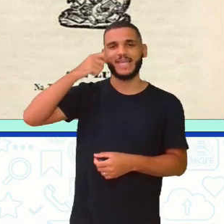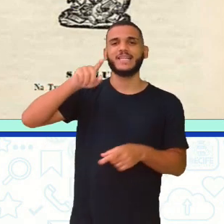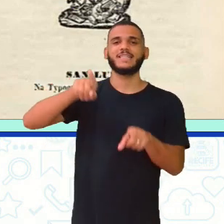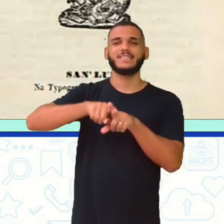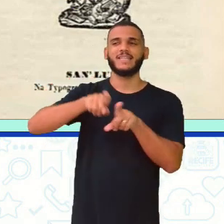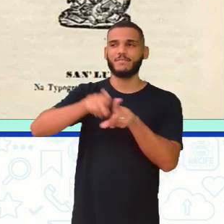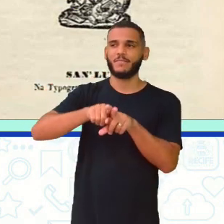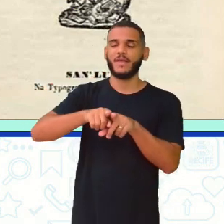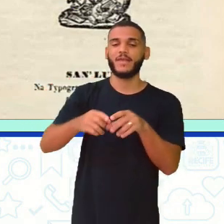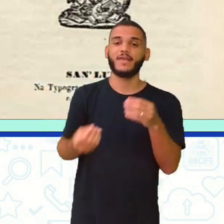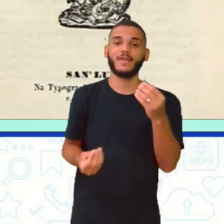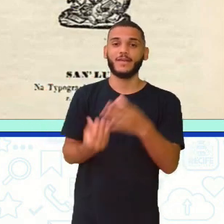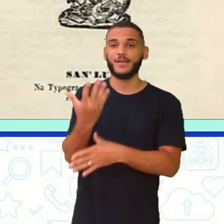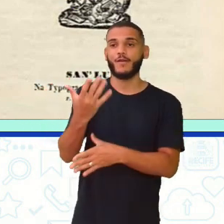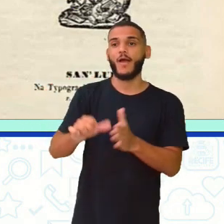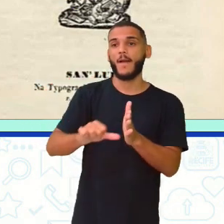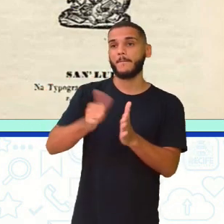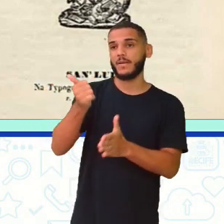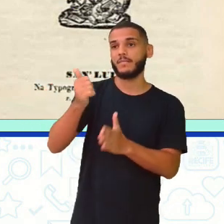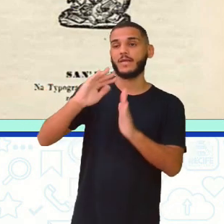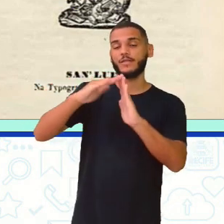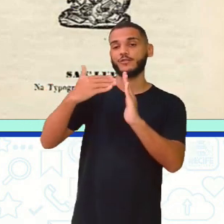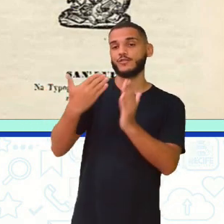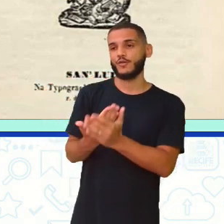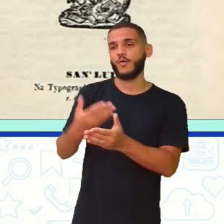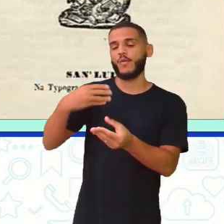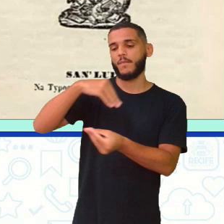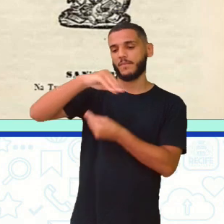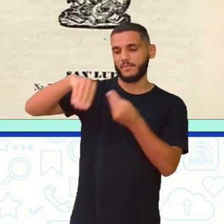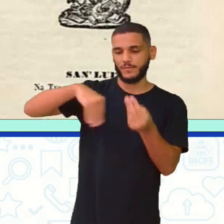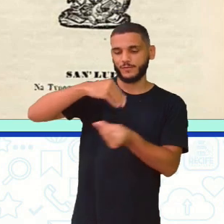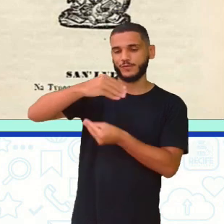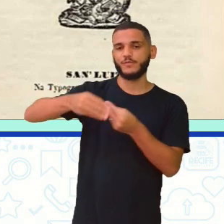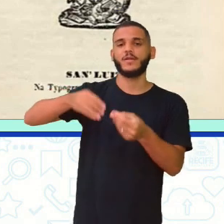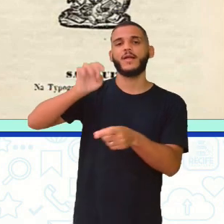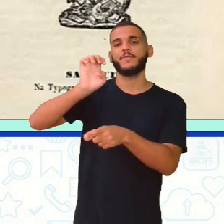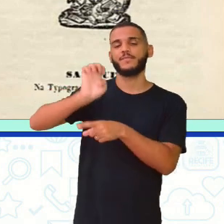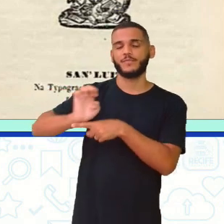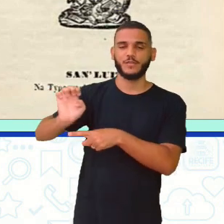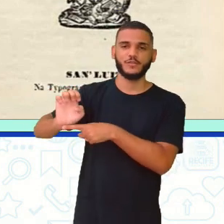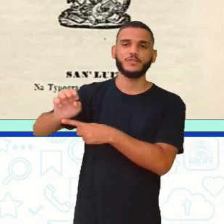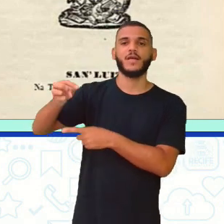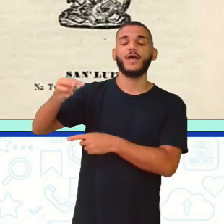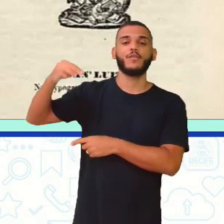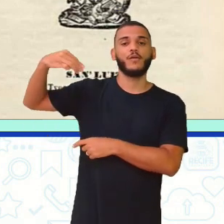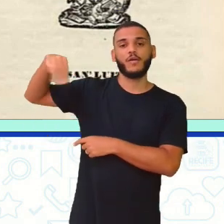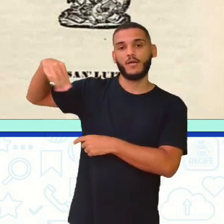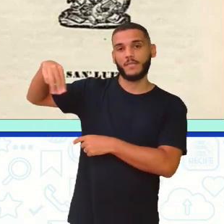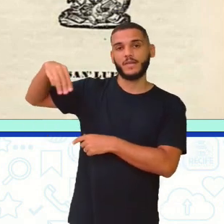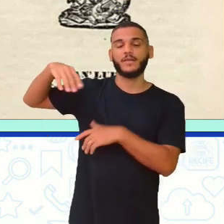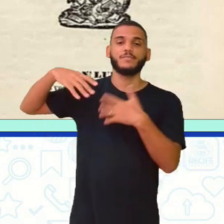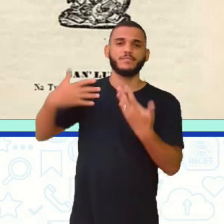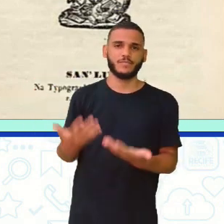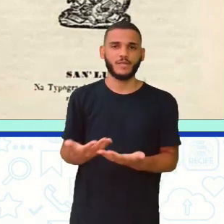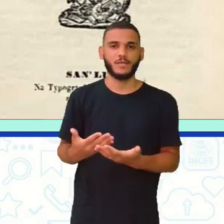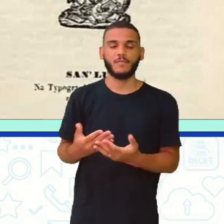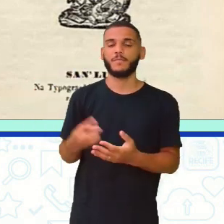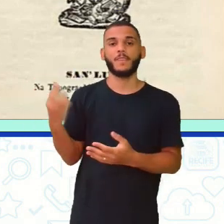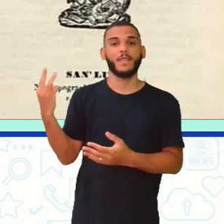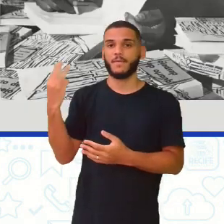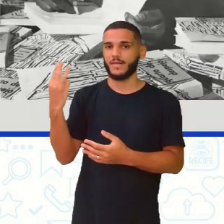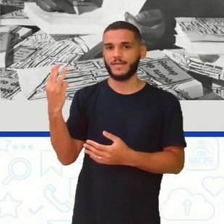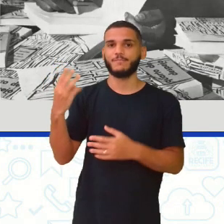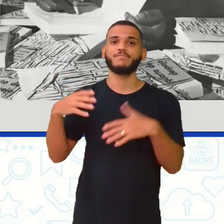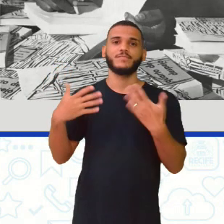primeira escola mista e gratuita do Estado, do Maranhão. Então veja que mulher incrível, a gente não escuta falar sobre ela,